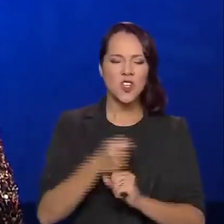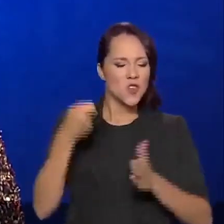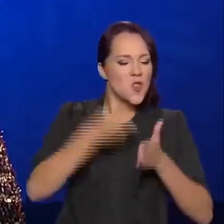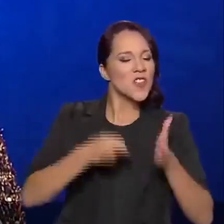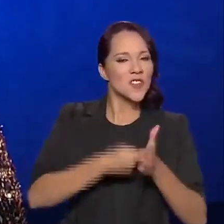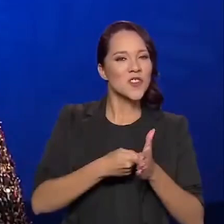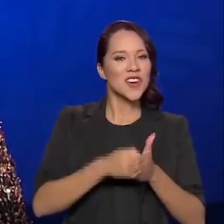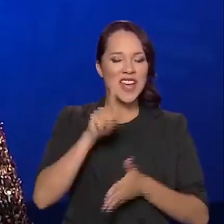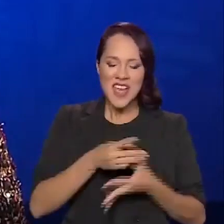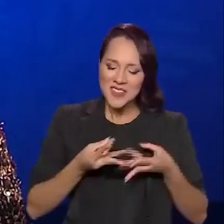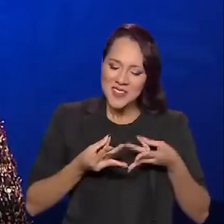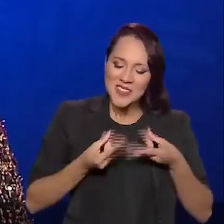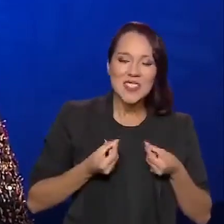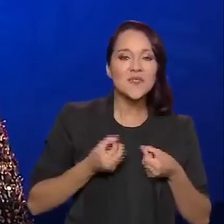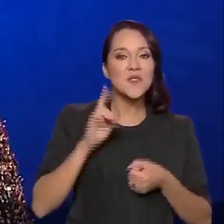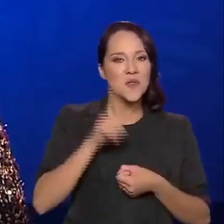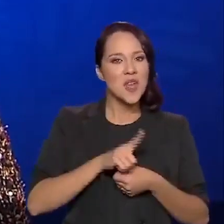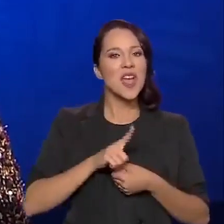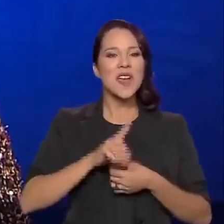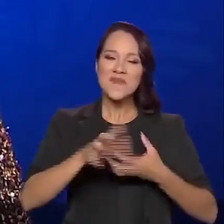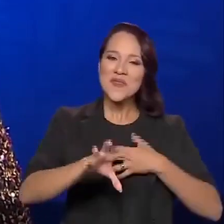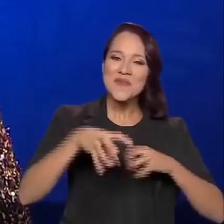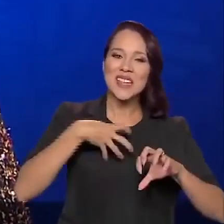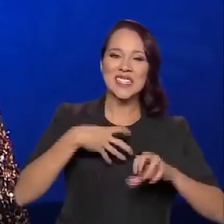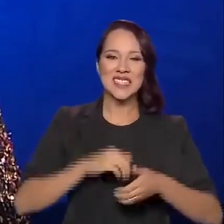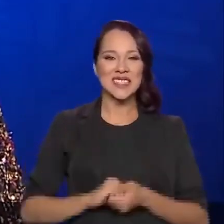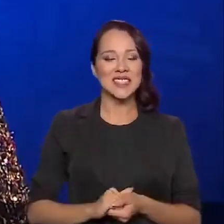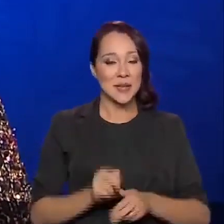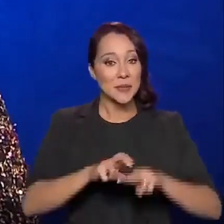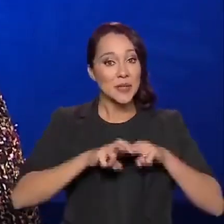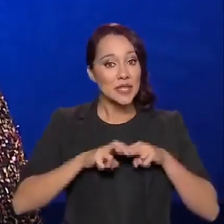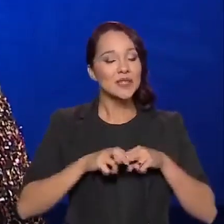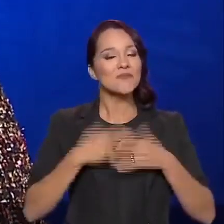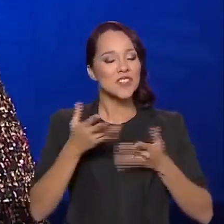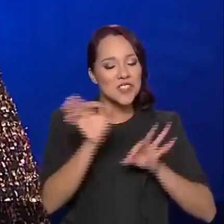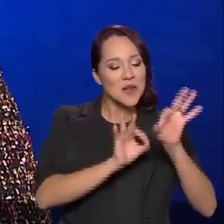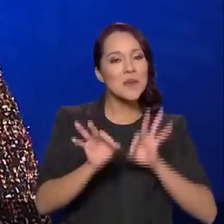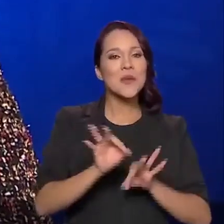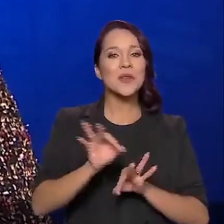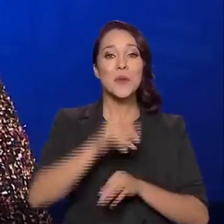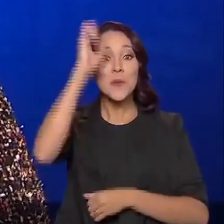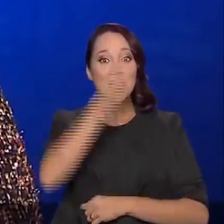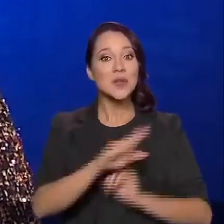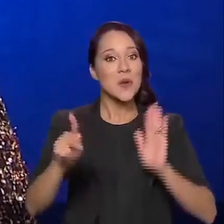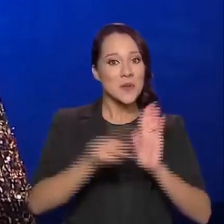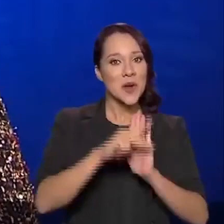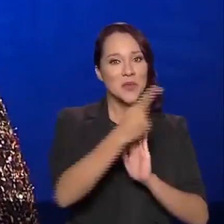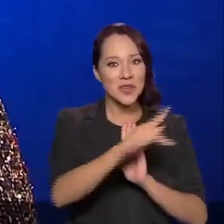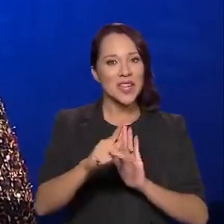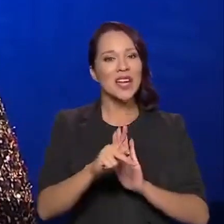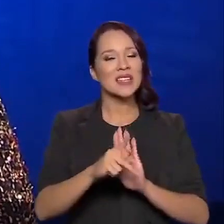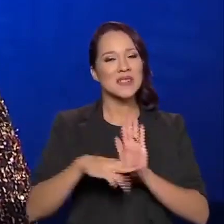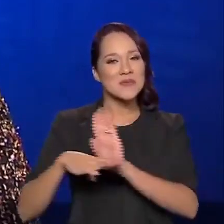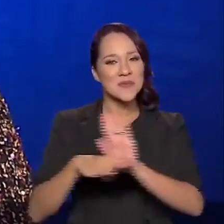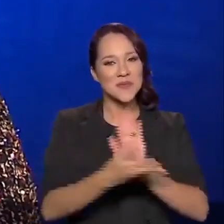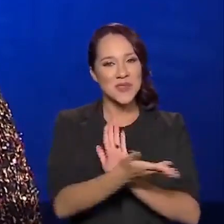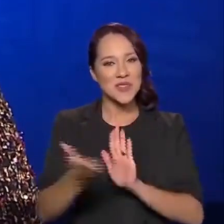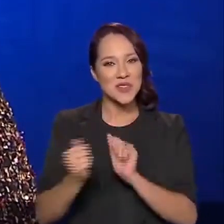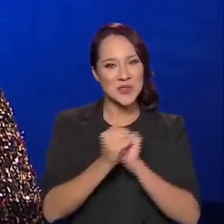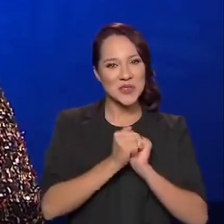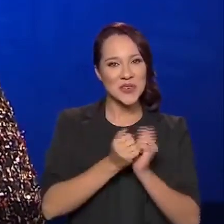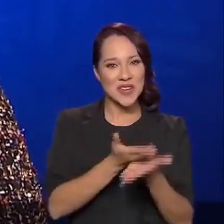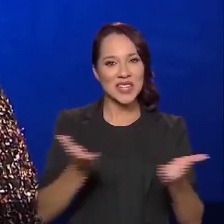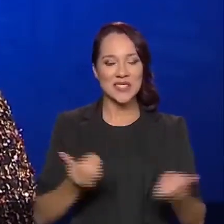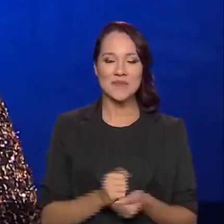forte, é lutadora, é sensível, é empática. Por isso, estamos construindo um Brasil para elas, por elas e